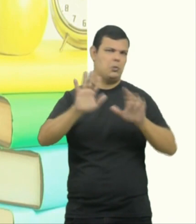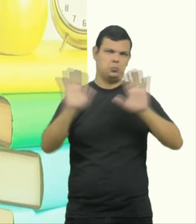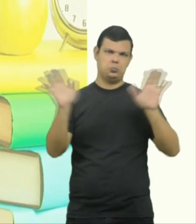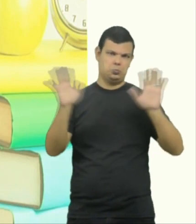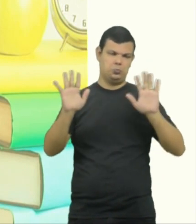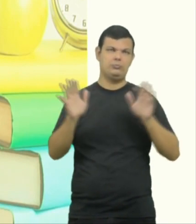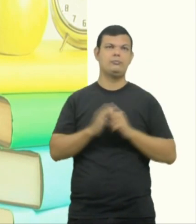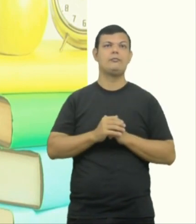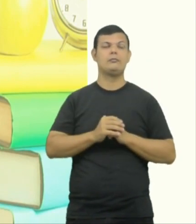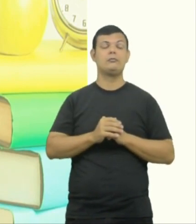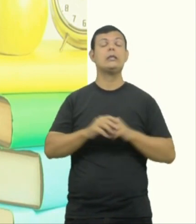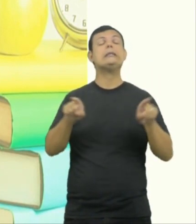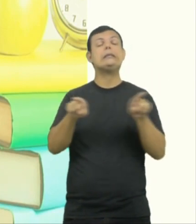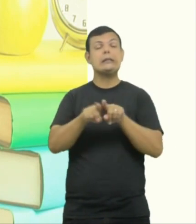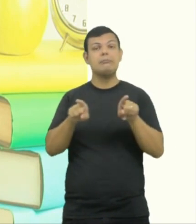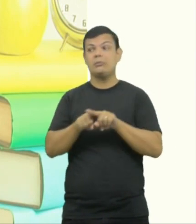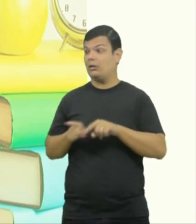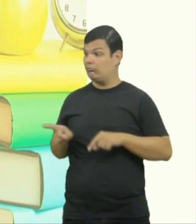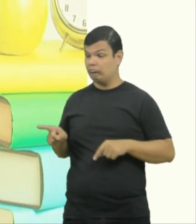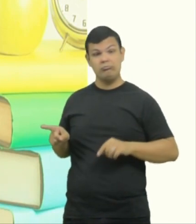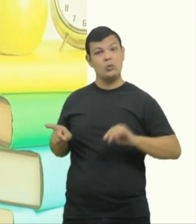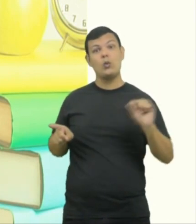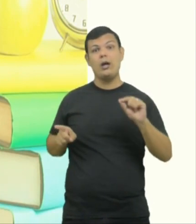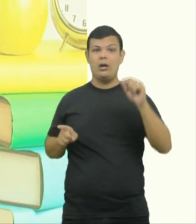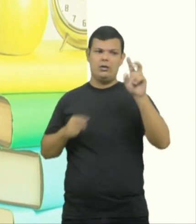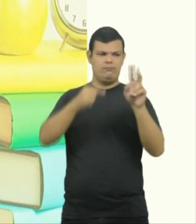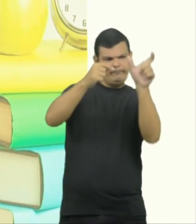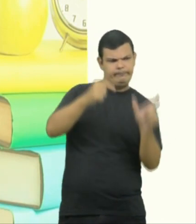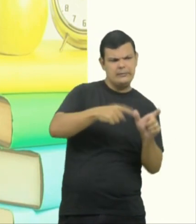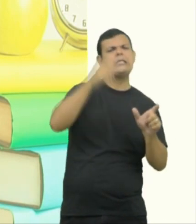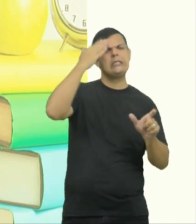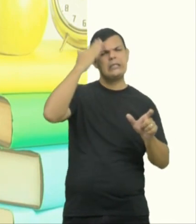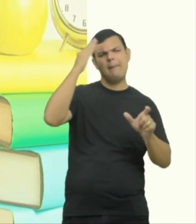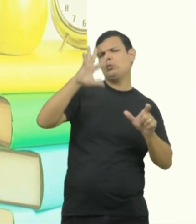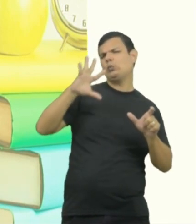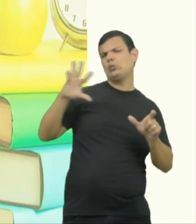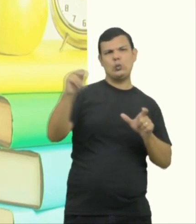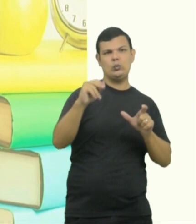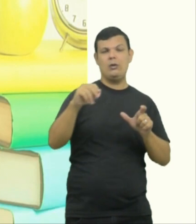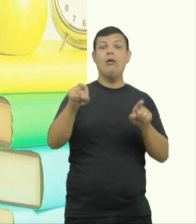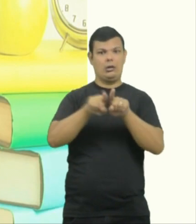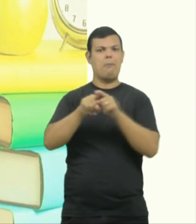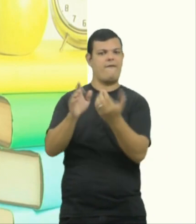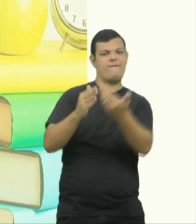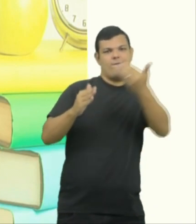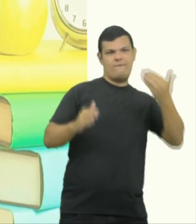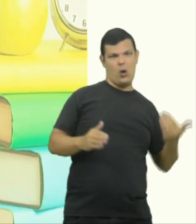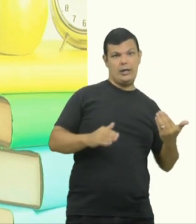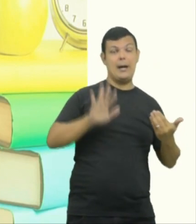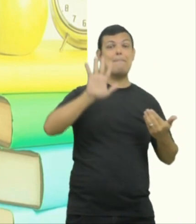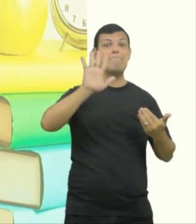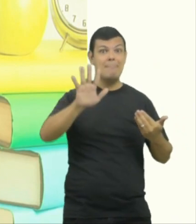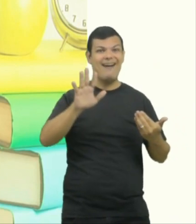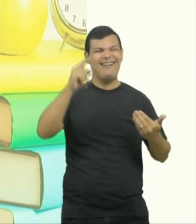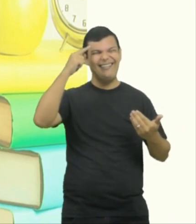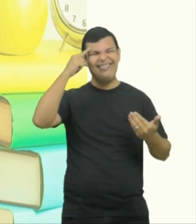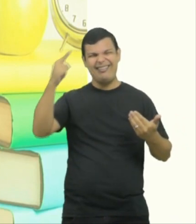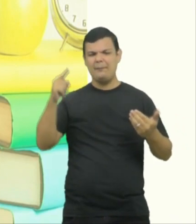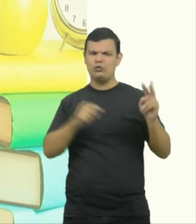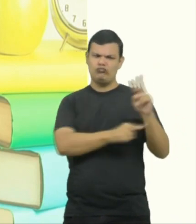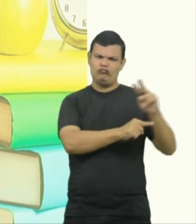personagens. Também temos o narrador onisciente, que também não participa da história. No entanto, diferentemente